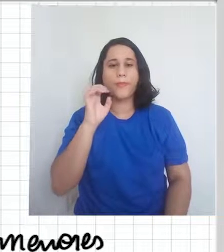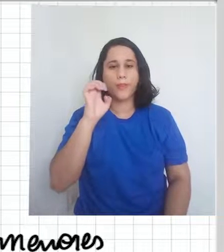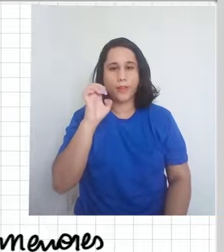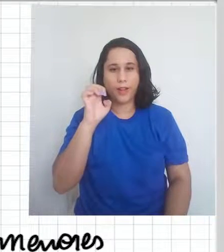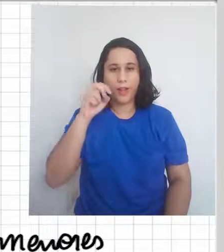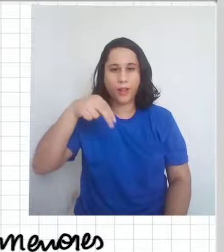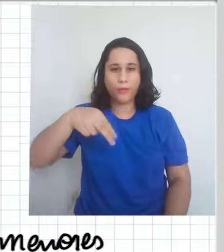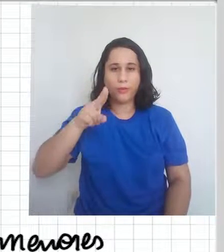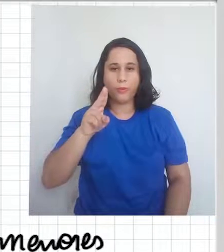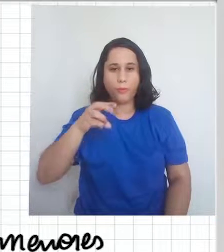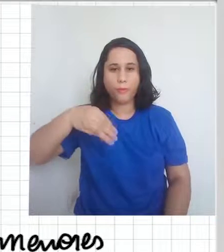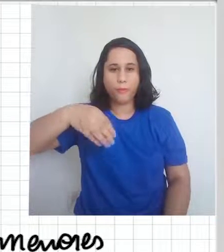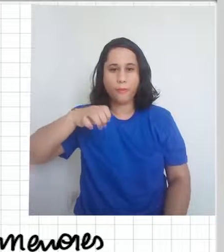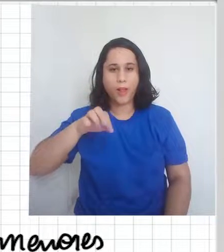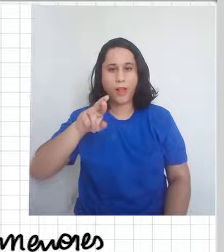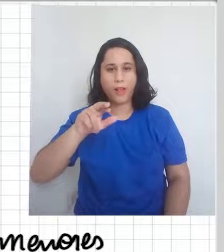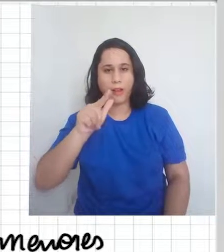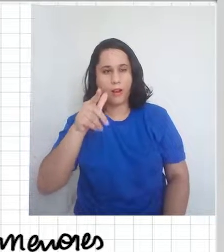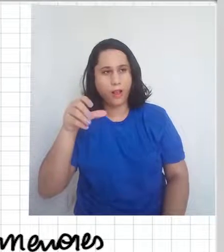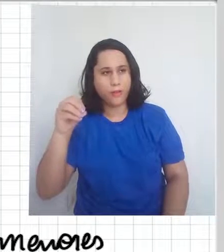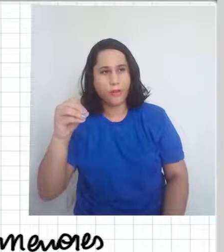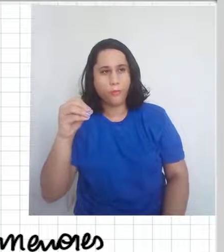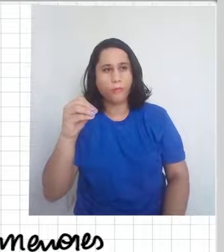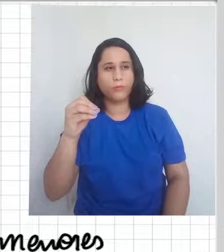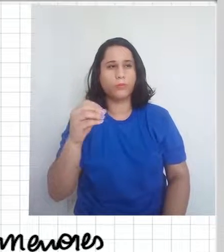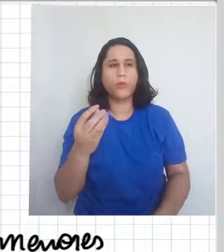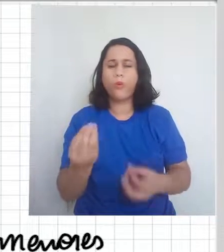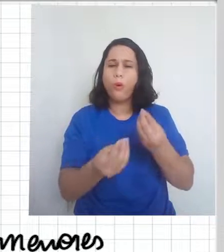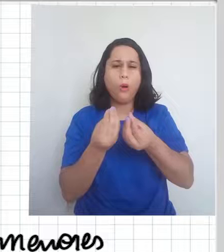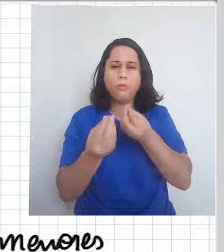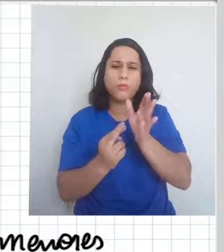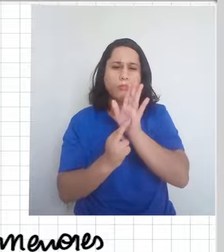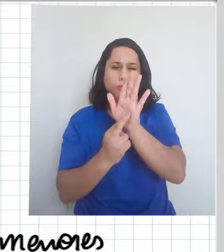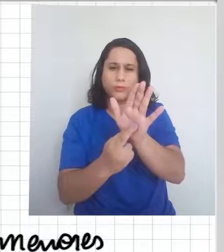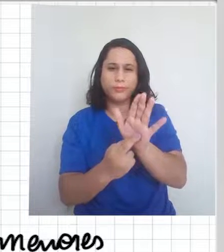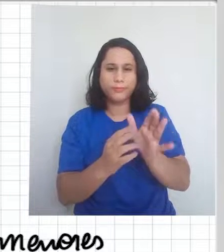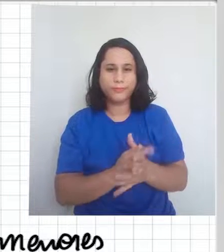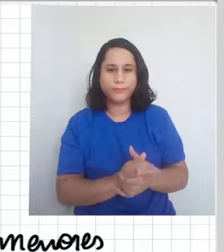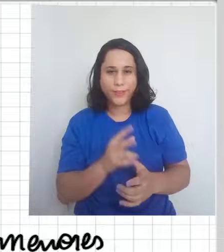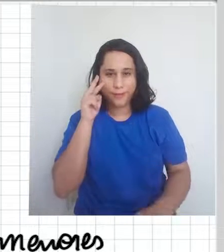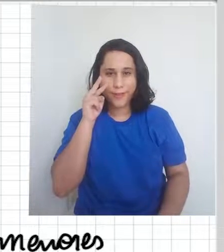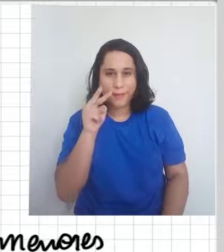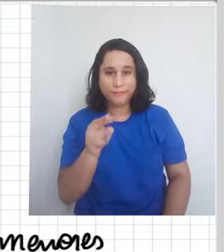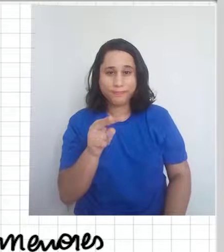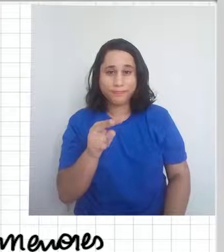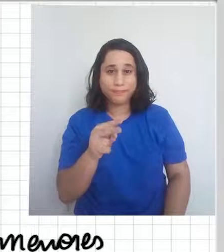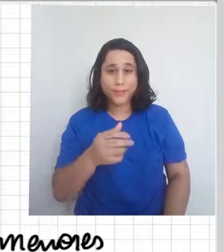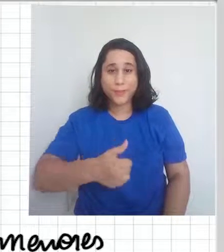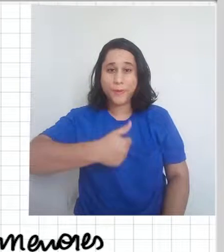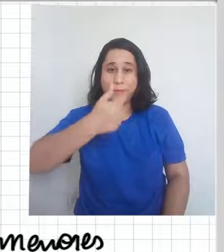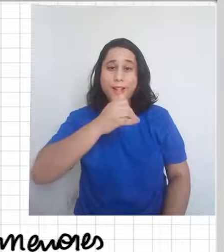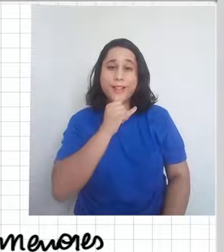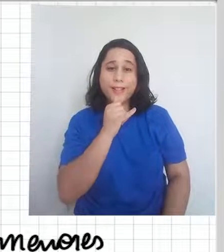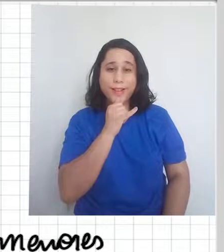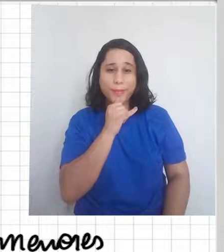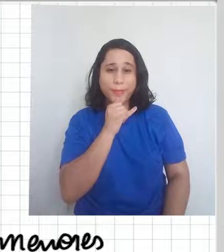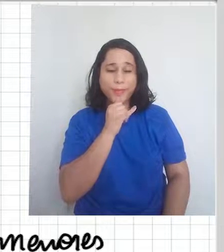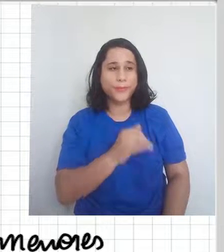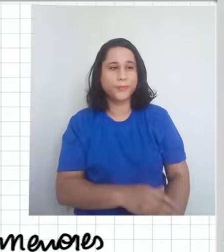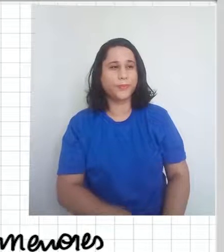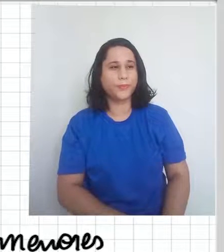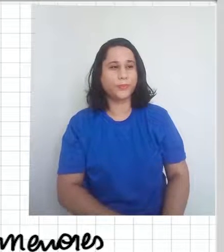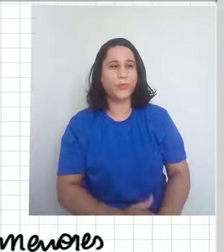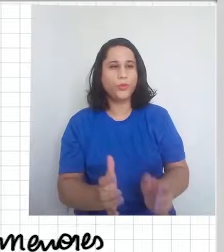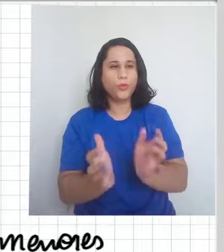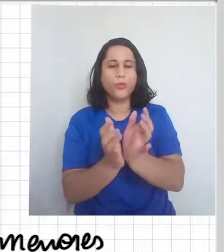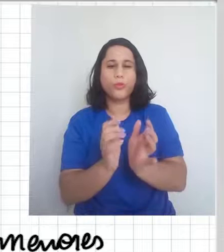pode representar um conjunto de forma enumerada? Veja só. Vamos ao primeiro exemplo, o conjunto A